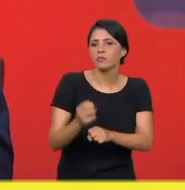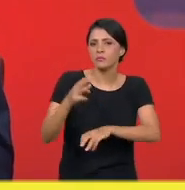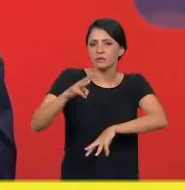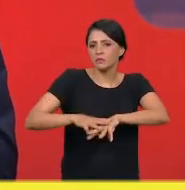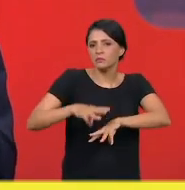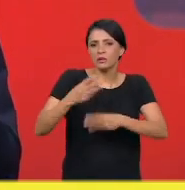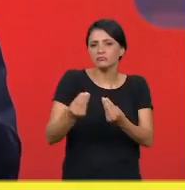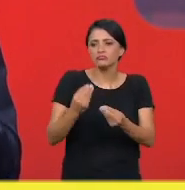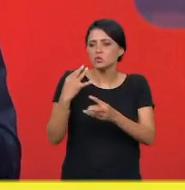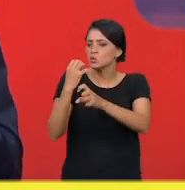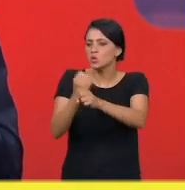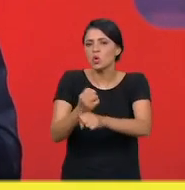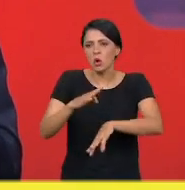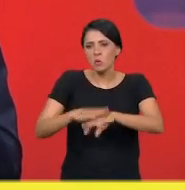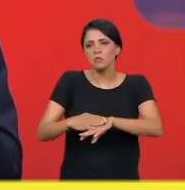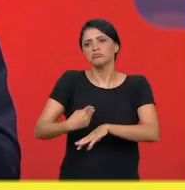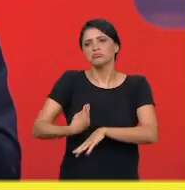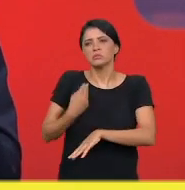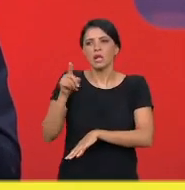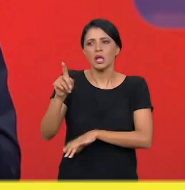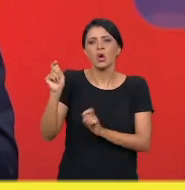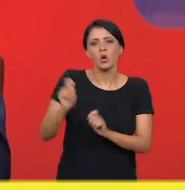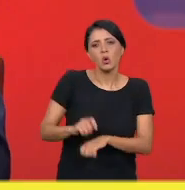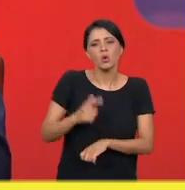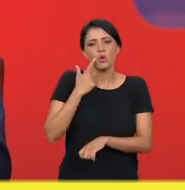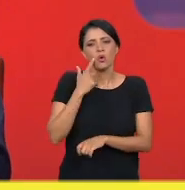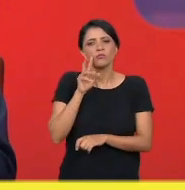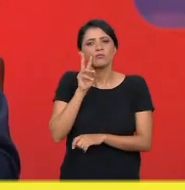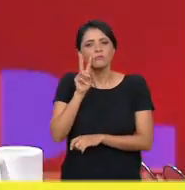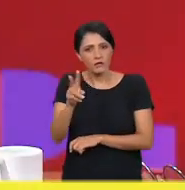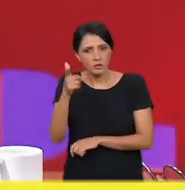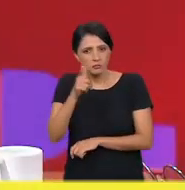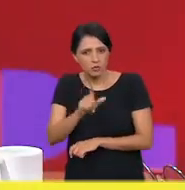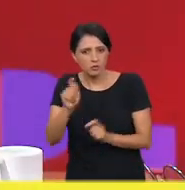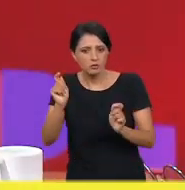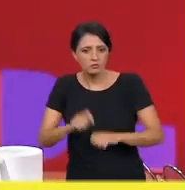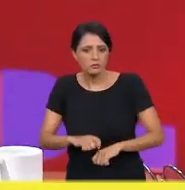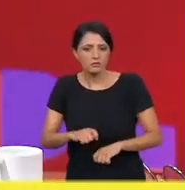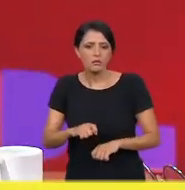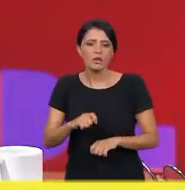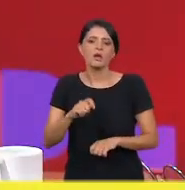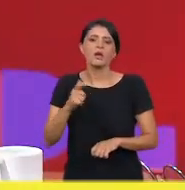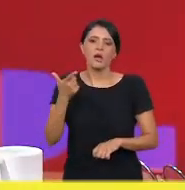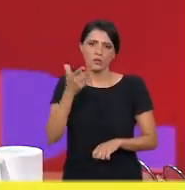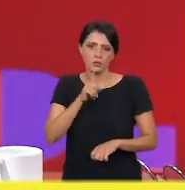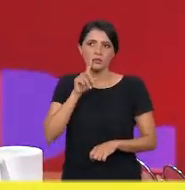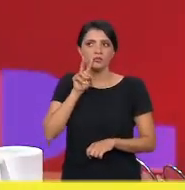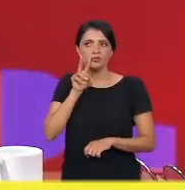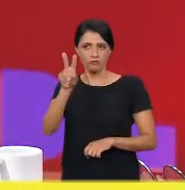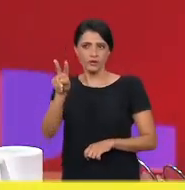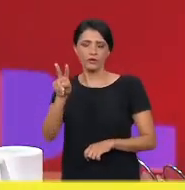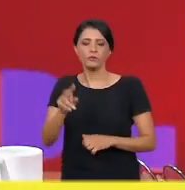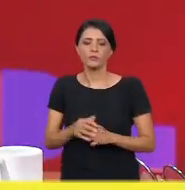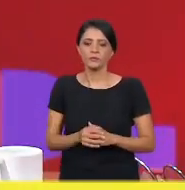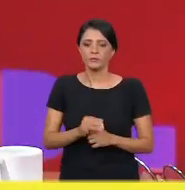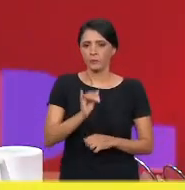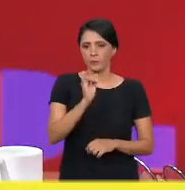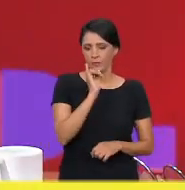Vocês calculam que eles estejam lá ou a gente consegue de algum modo enxergá-los? Nós conseguimos de algum modo enxergá-los. Por